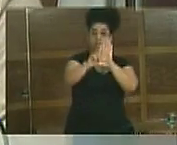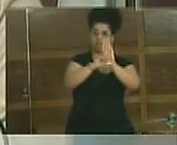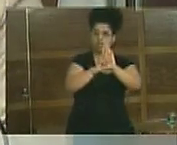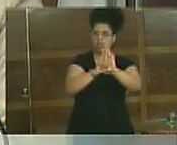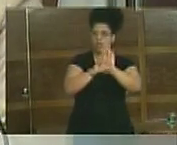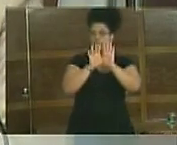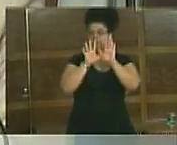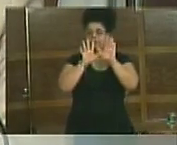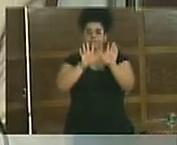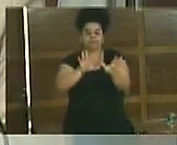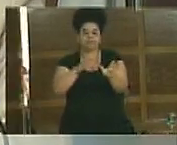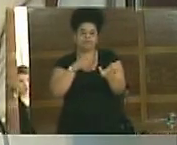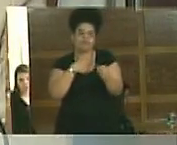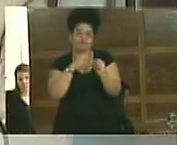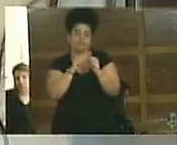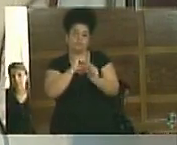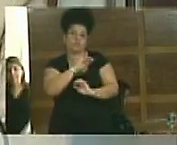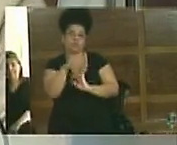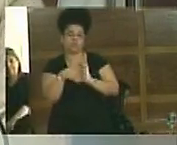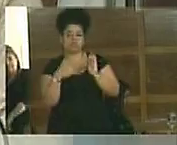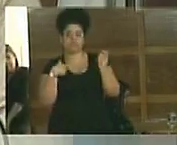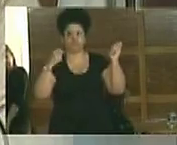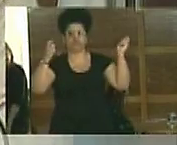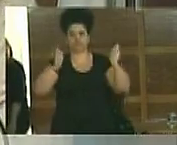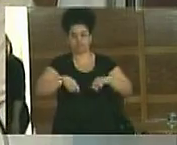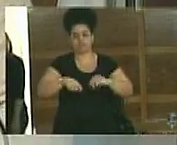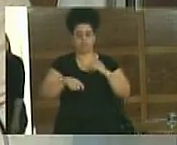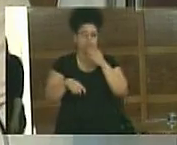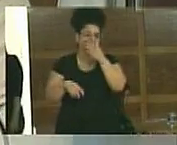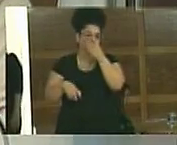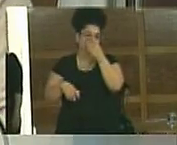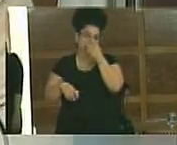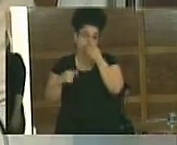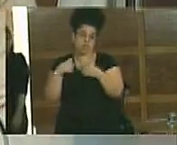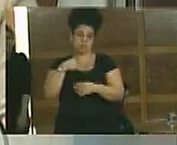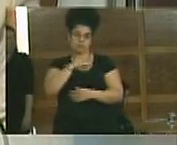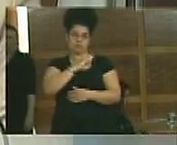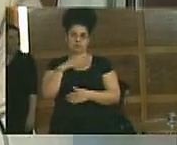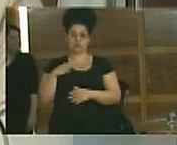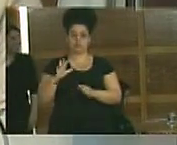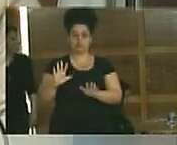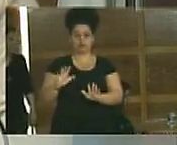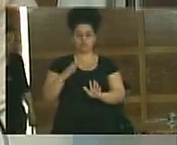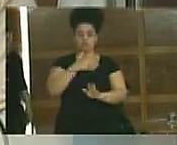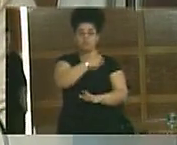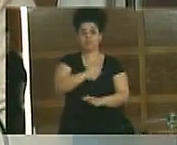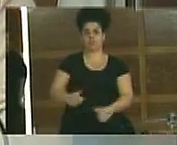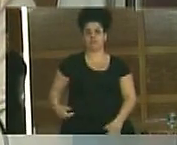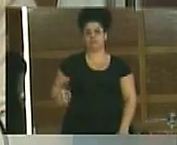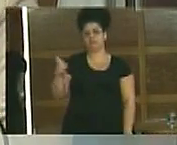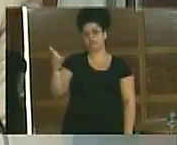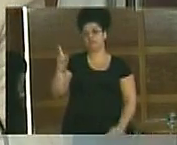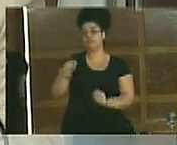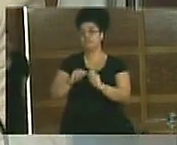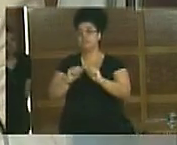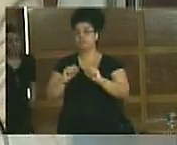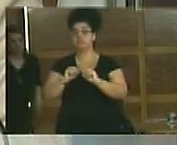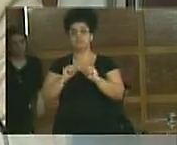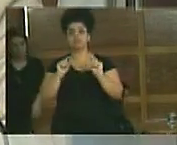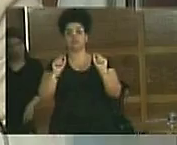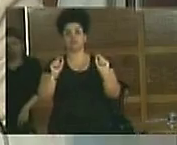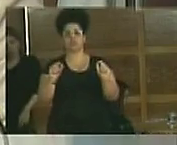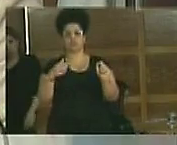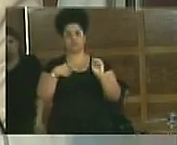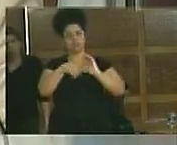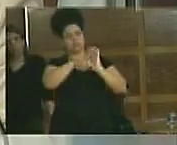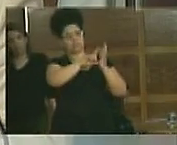Mas mesmo assim eu venho fazendo tudo que posso, inclusive como cidadão. Agora o governo vem fazendo o quê? Eu até mandei um ofício